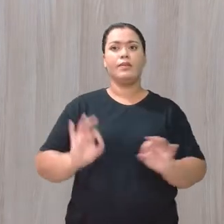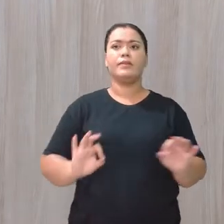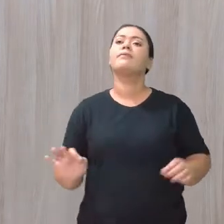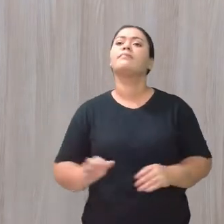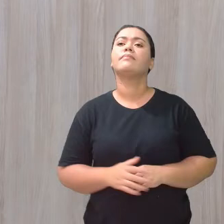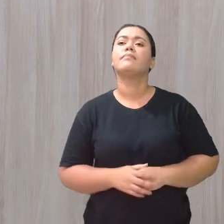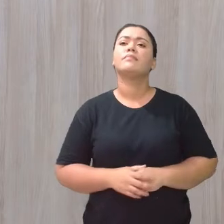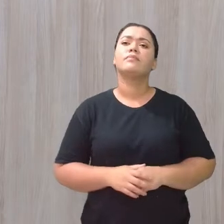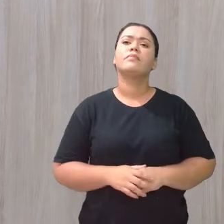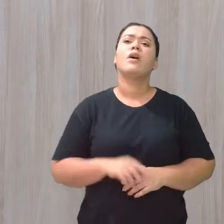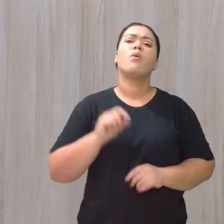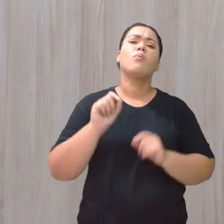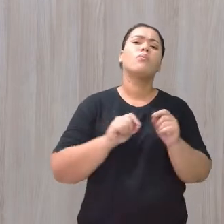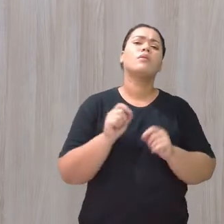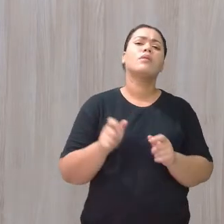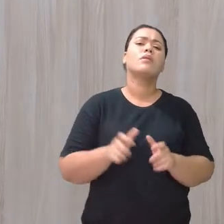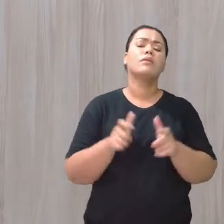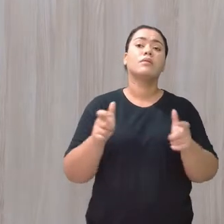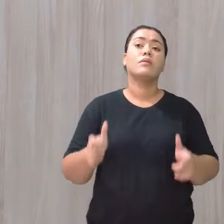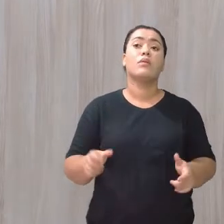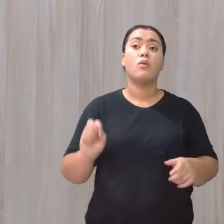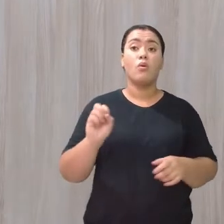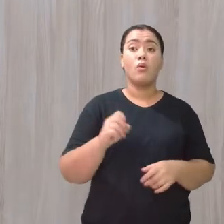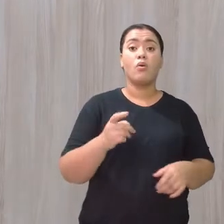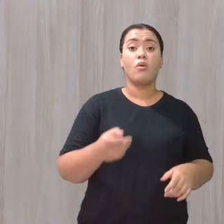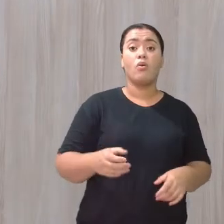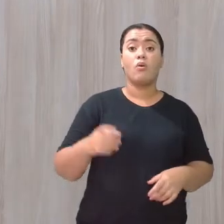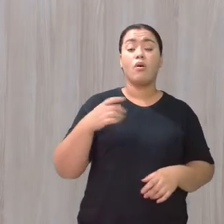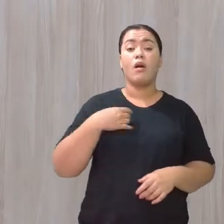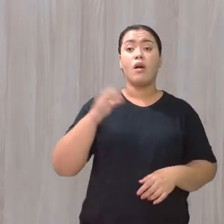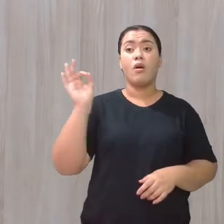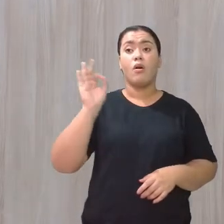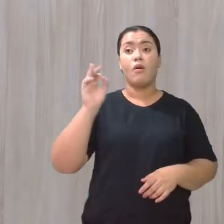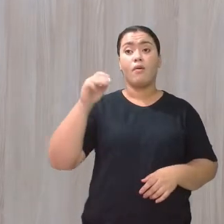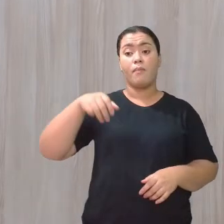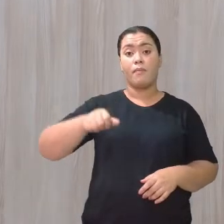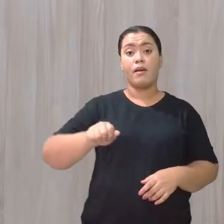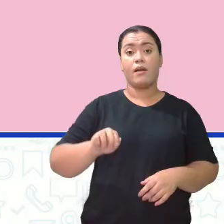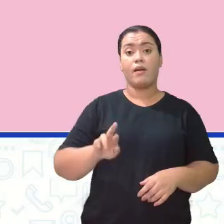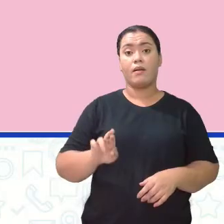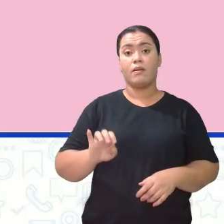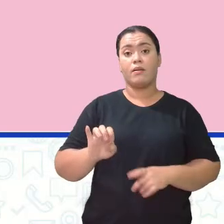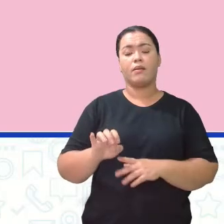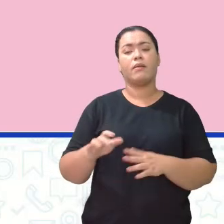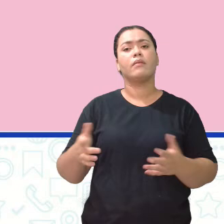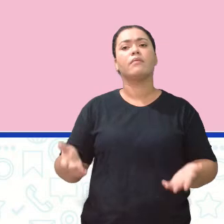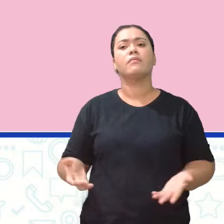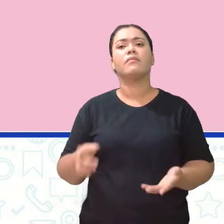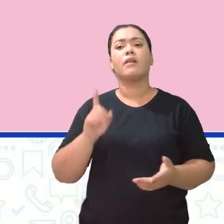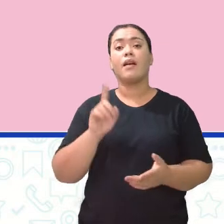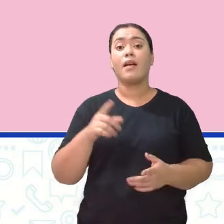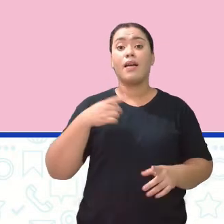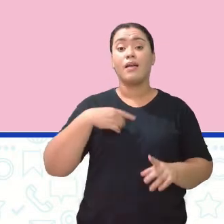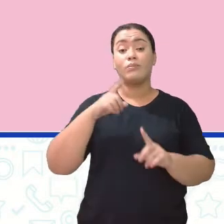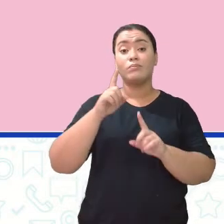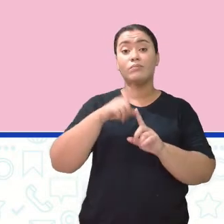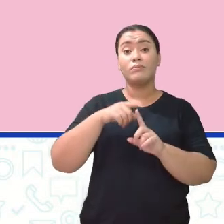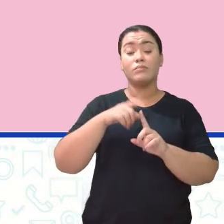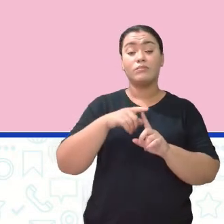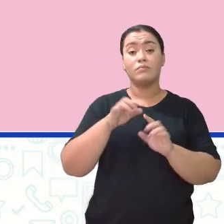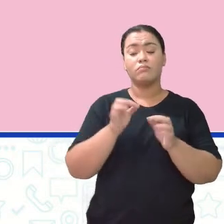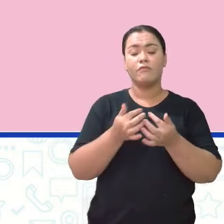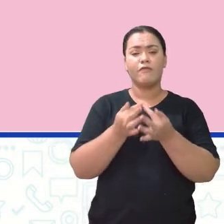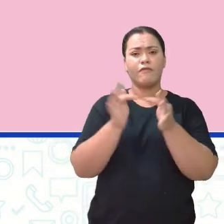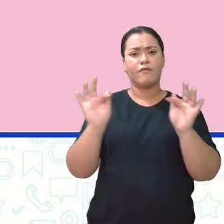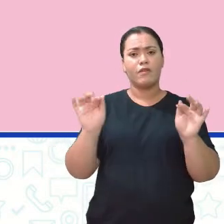organizadas. E o que é amplitude ou coeficiente de maré? Então, ele é um termo utilizado